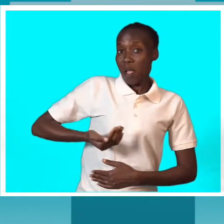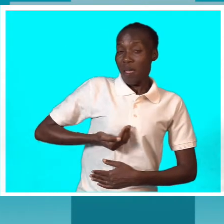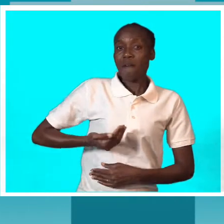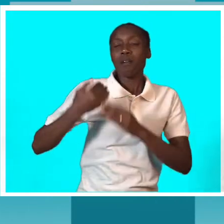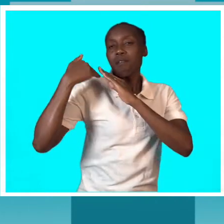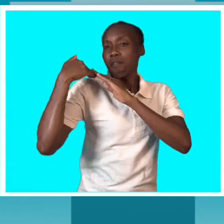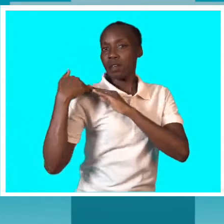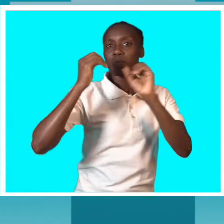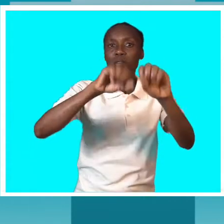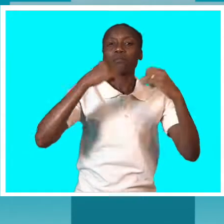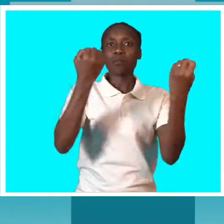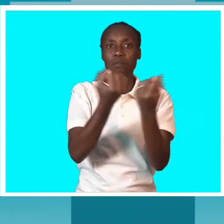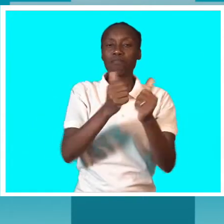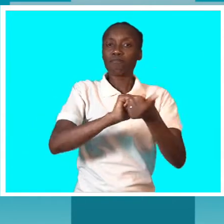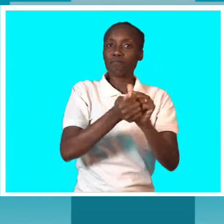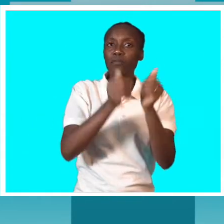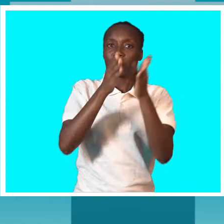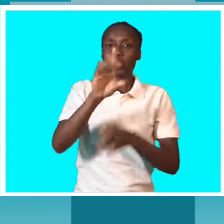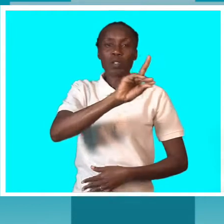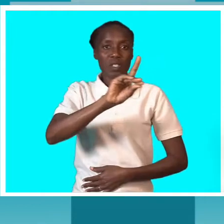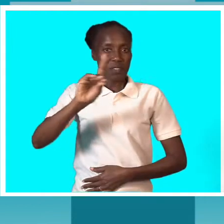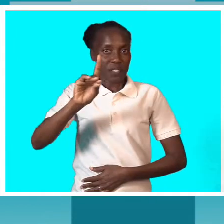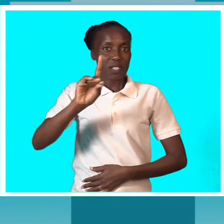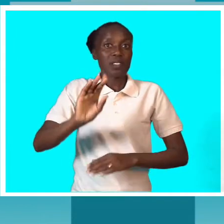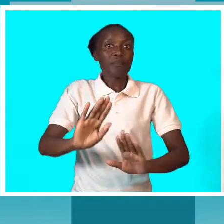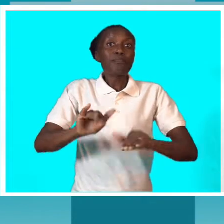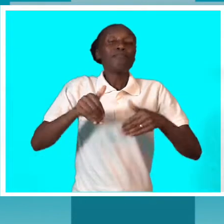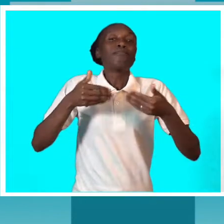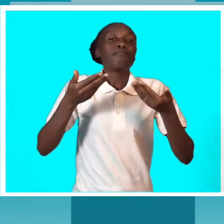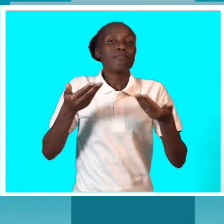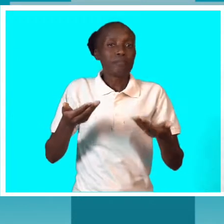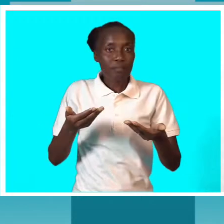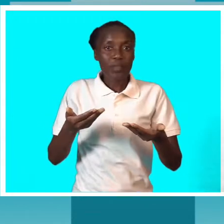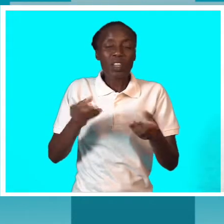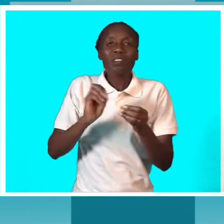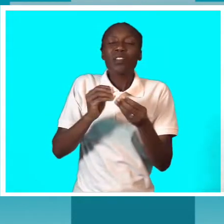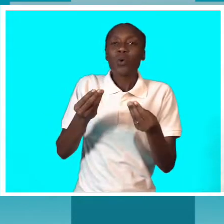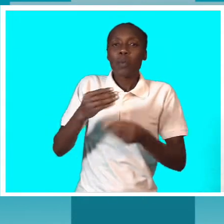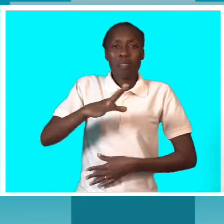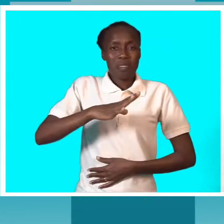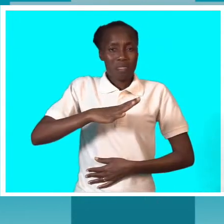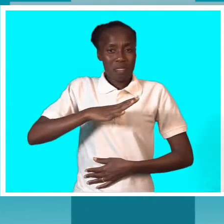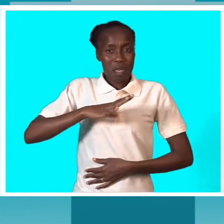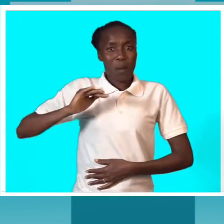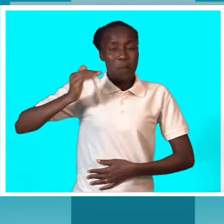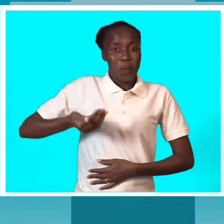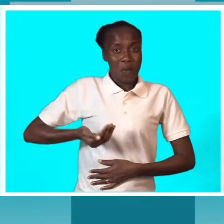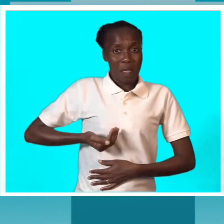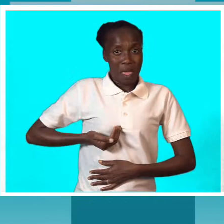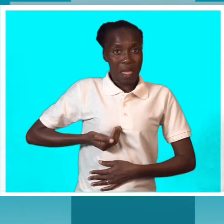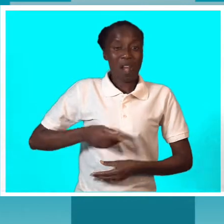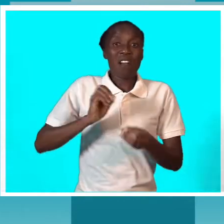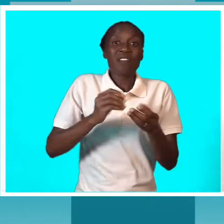de pessoas com deficiência. Até que ponto termos uma senhora dirigir uma associação desportiva